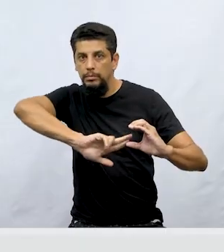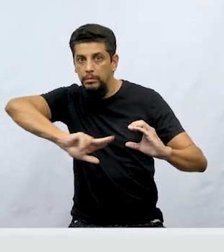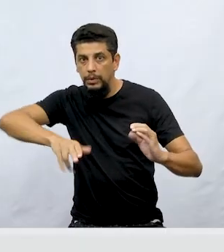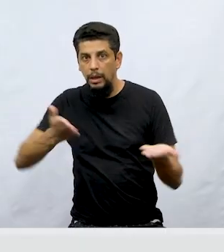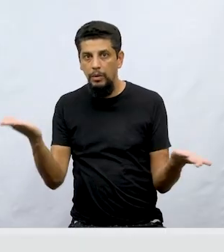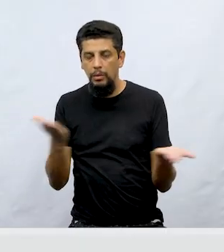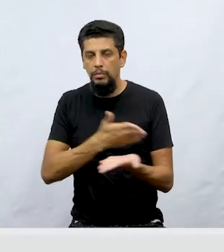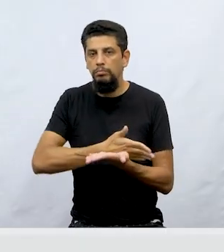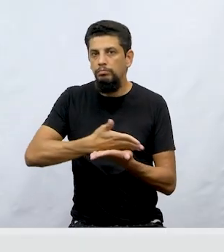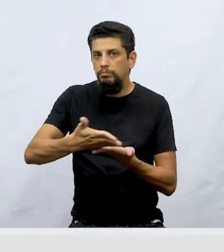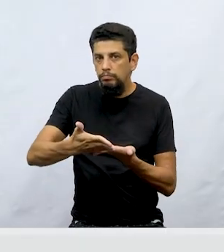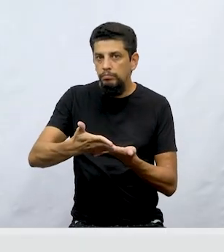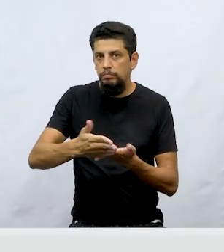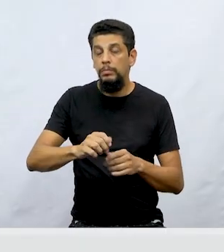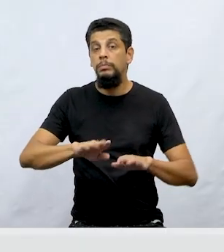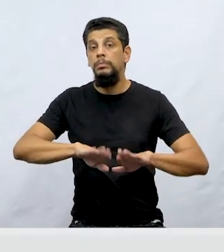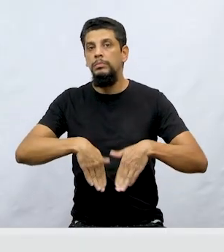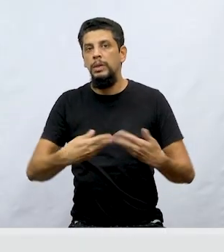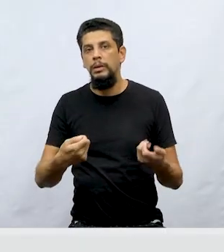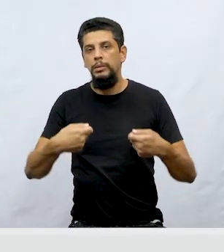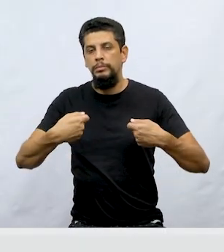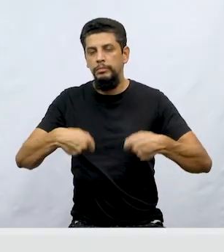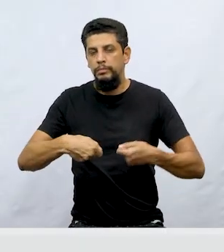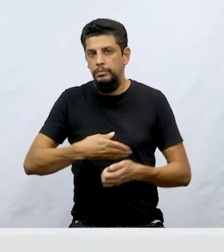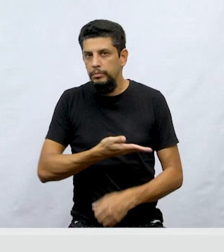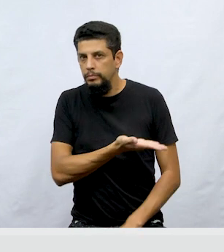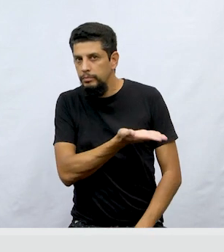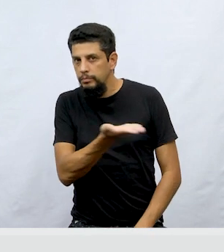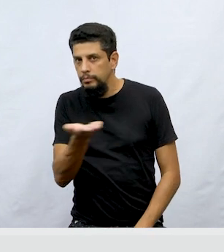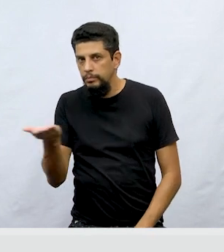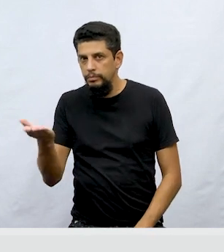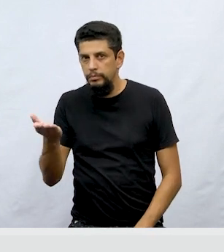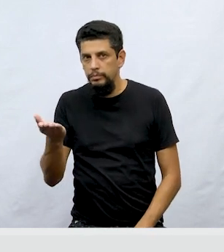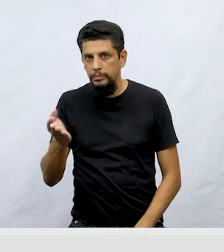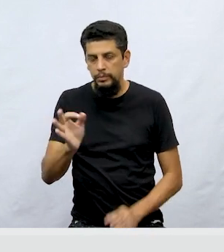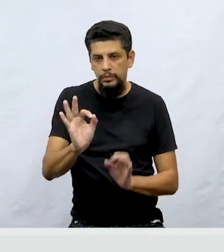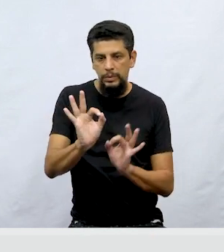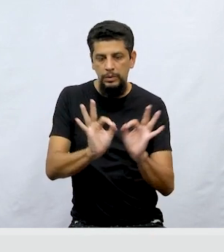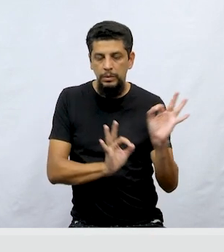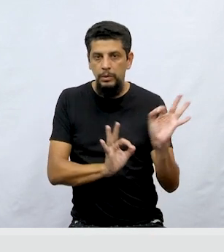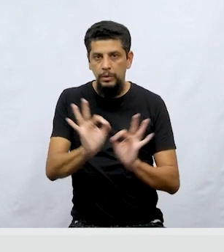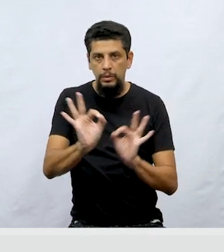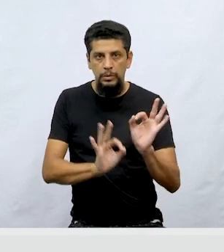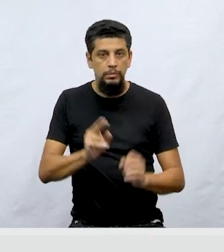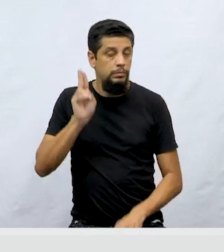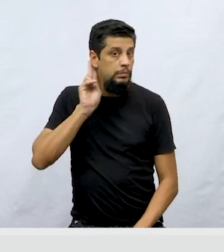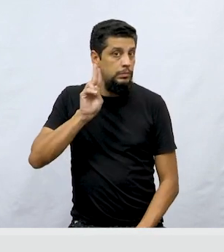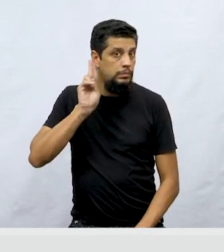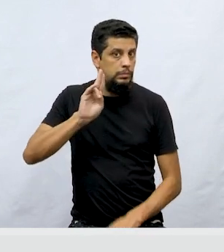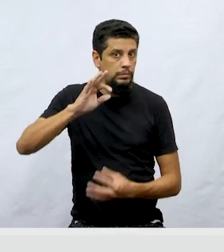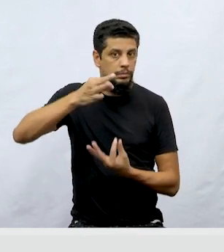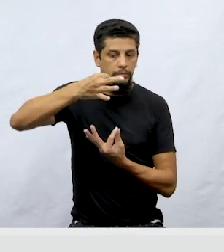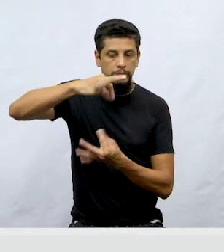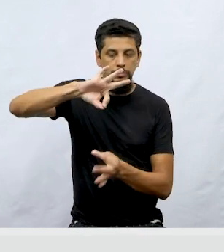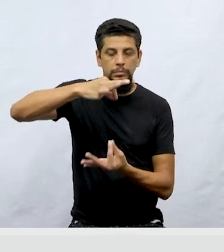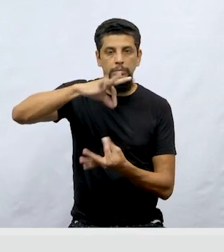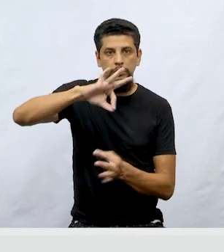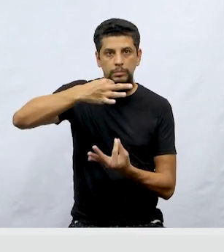nós vamos começar. Então, eu preciso que vocês separem folhas de sulfite